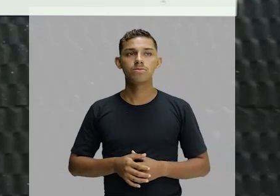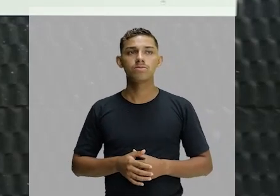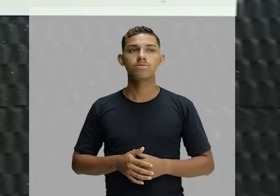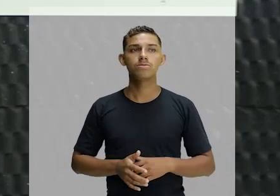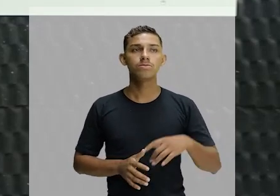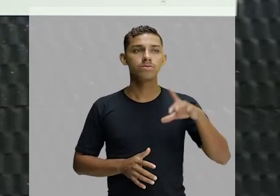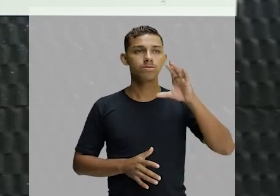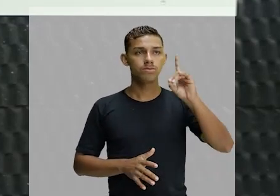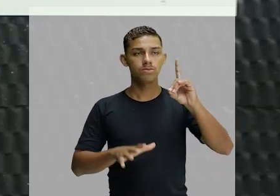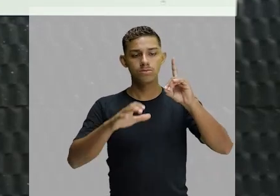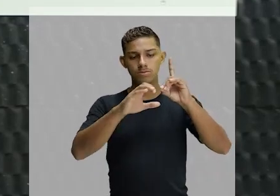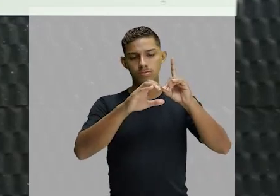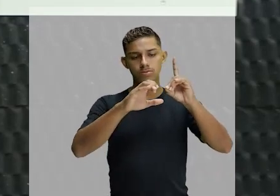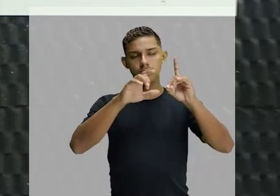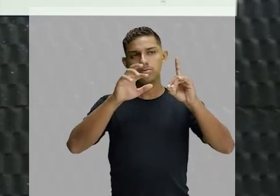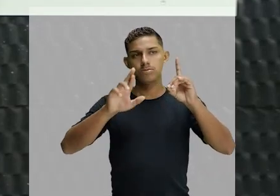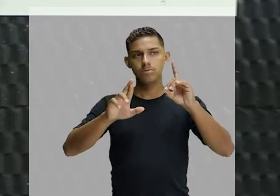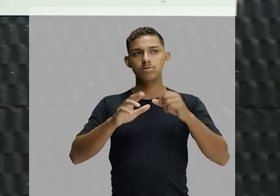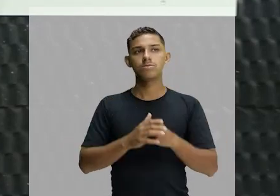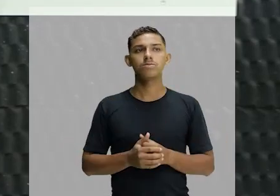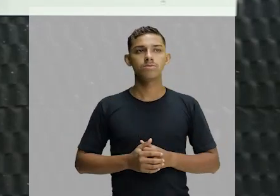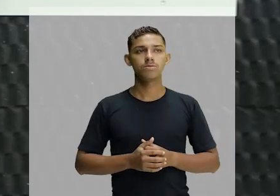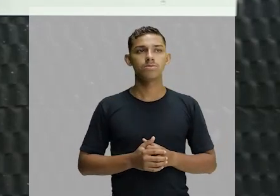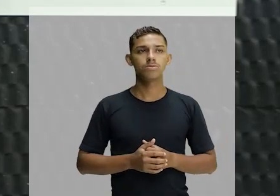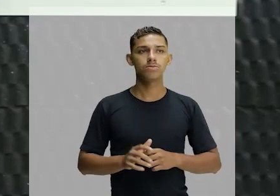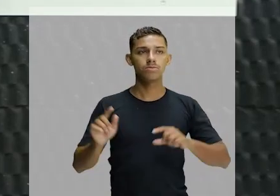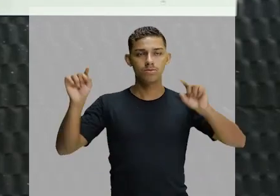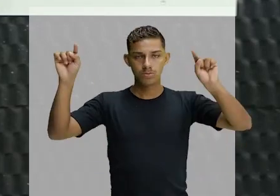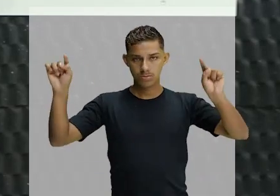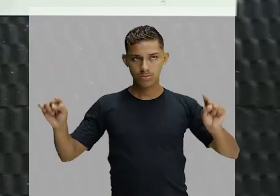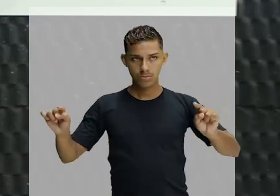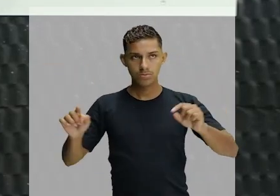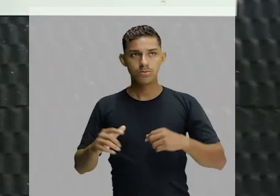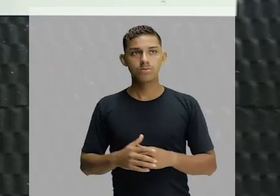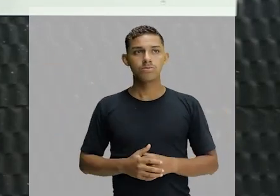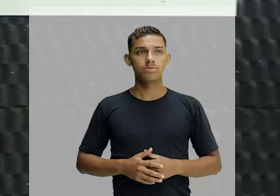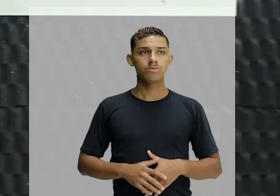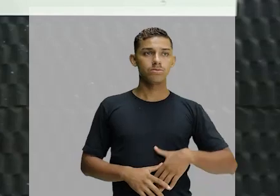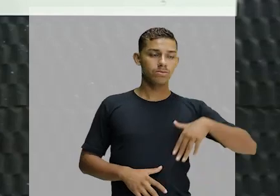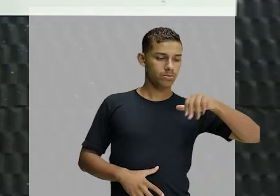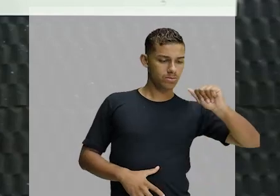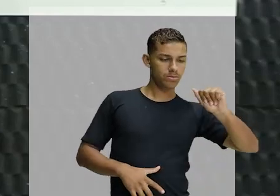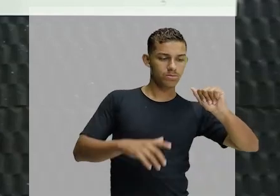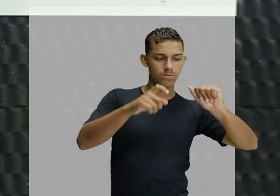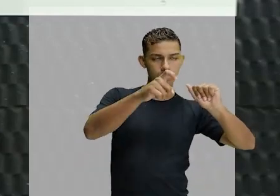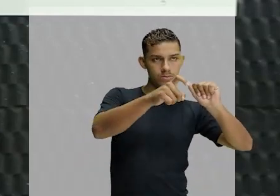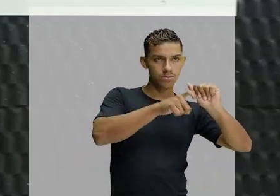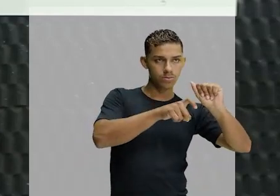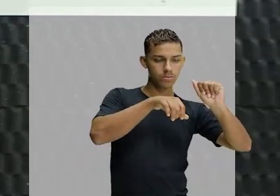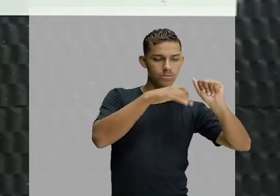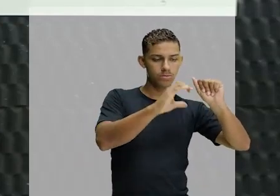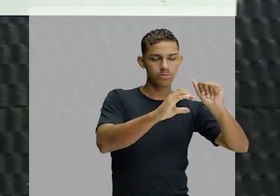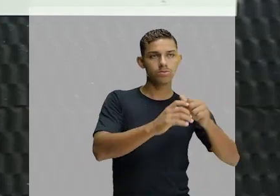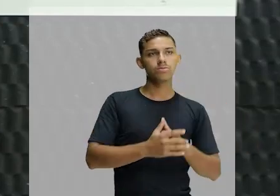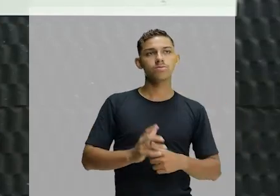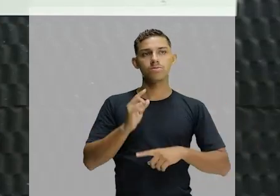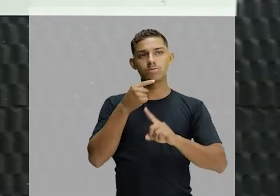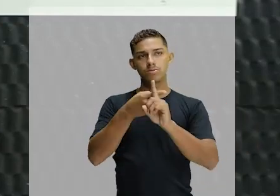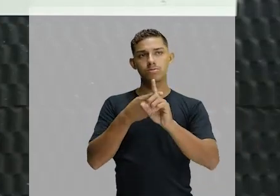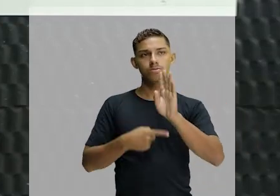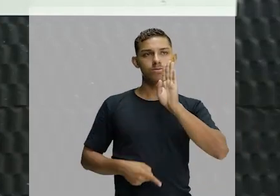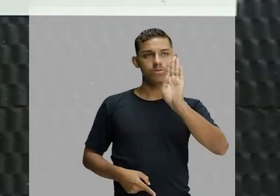para a reta R vai ser igual ao módulo A multiplicado por X do centro, mais o